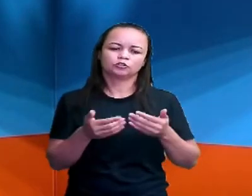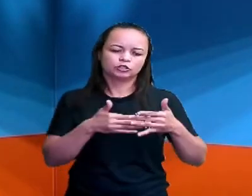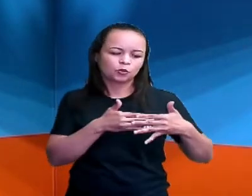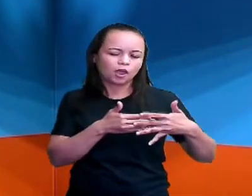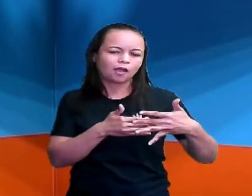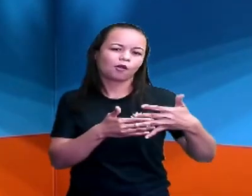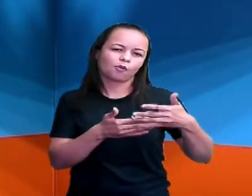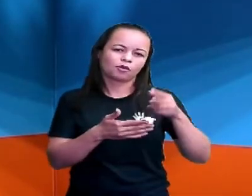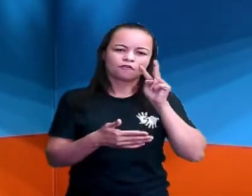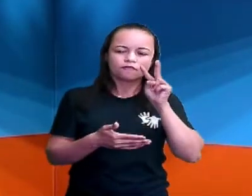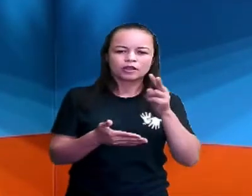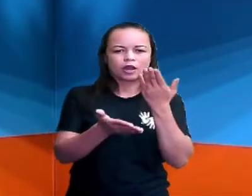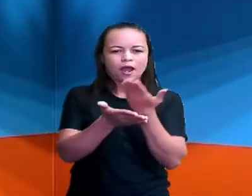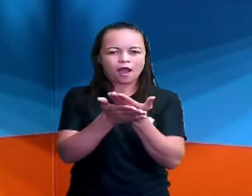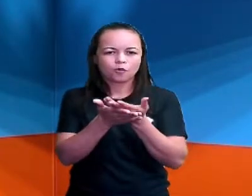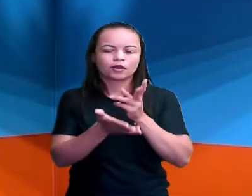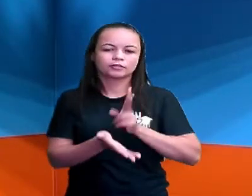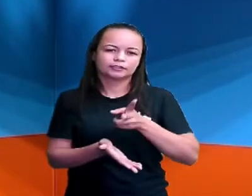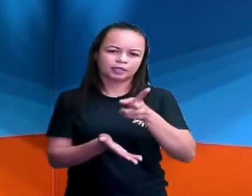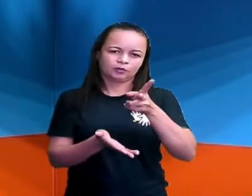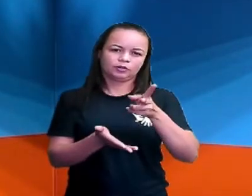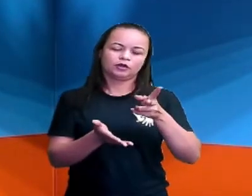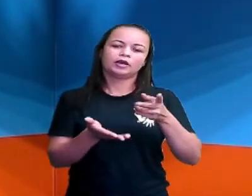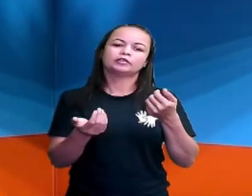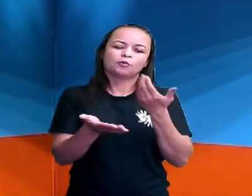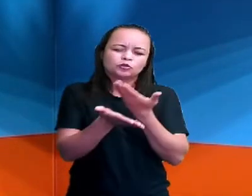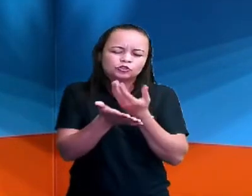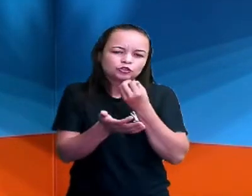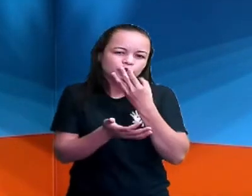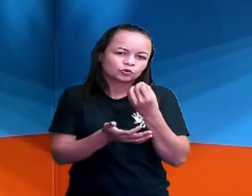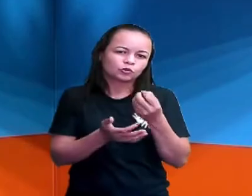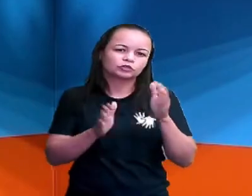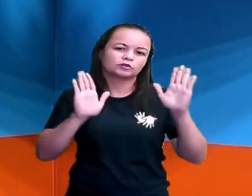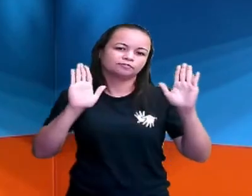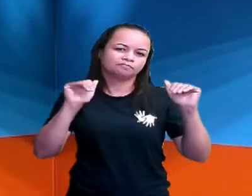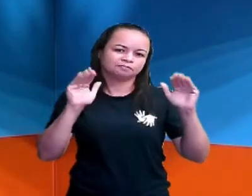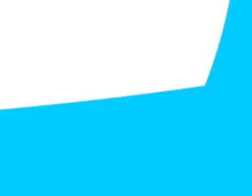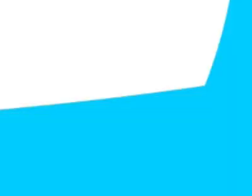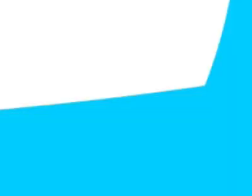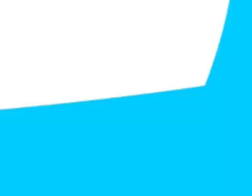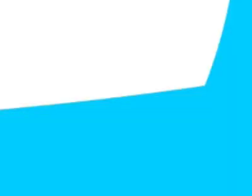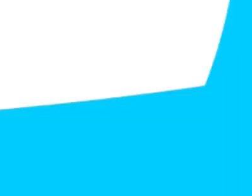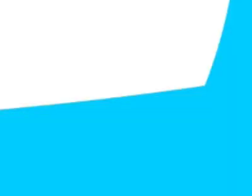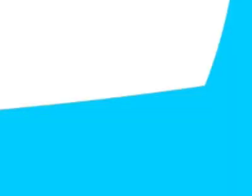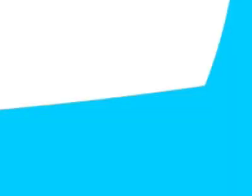acompanhando, bons estudos para vocês e até a próxima aula. Tchau, tchau!